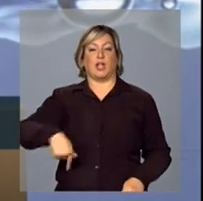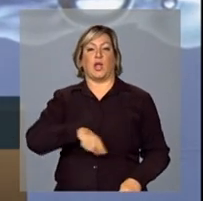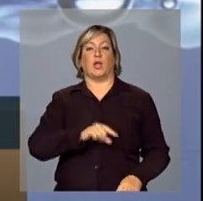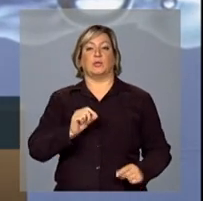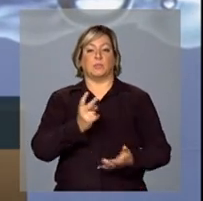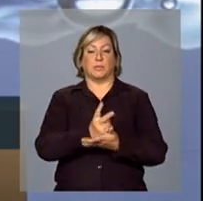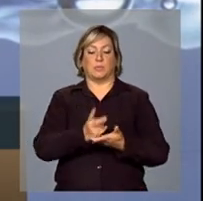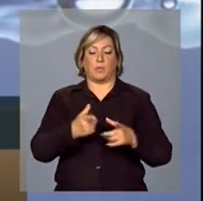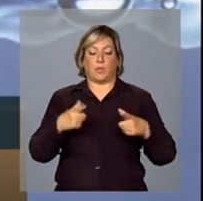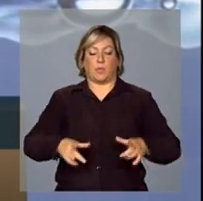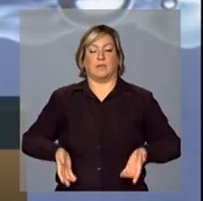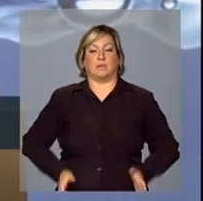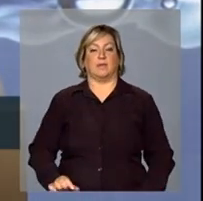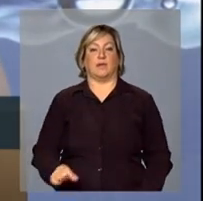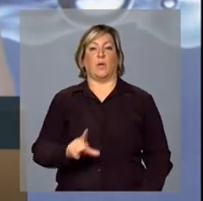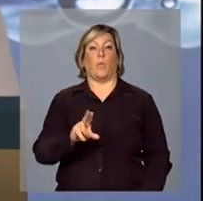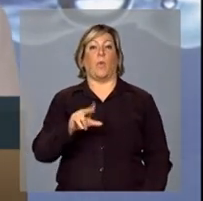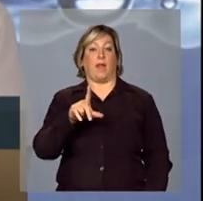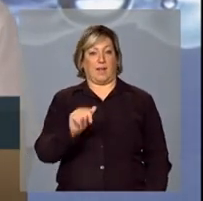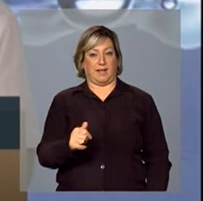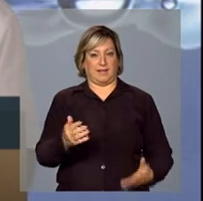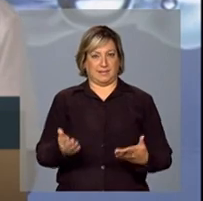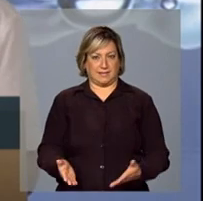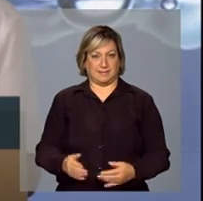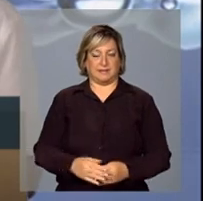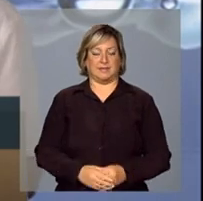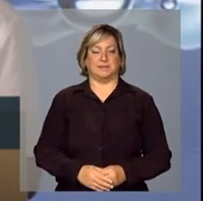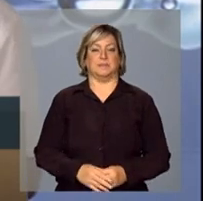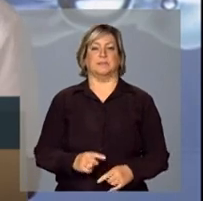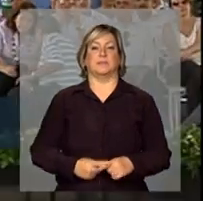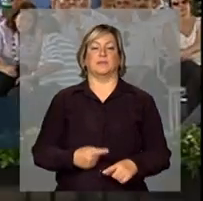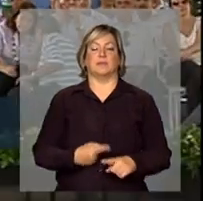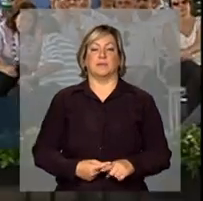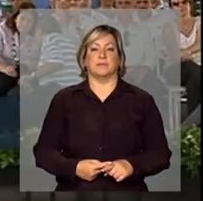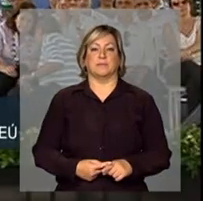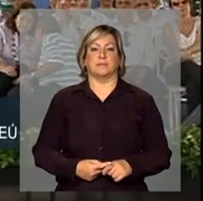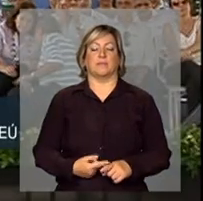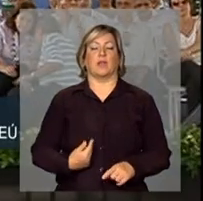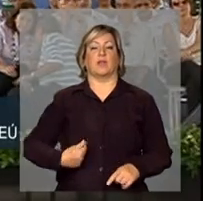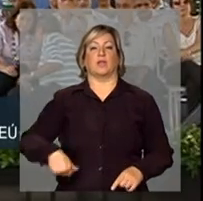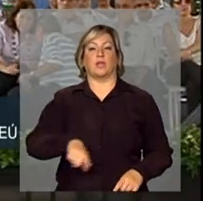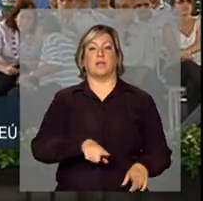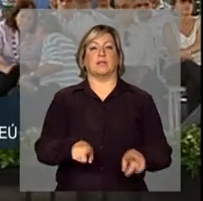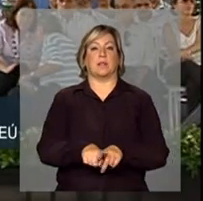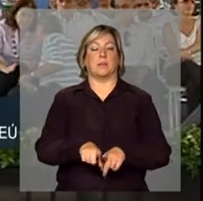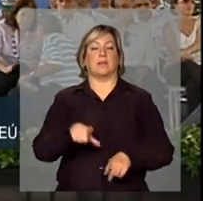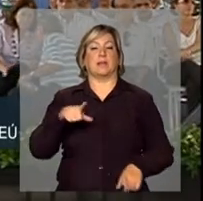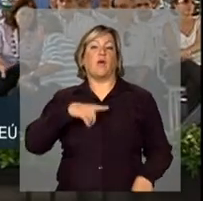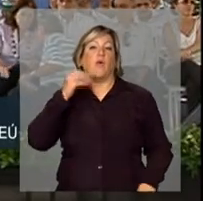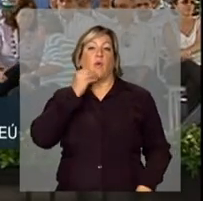Lula da Silva. Outras que tivemos a oportunidade